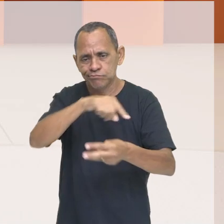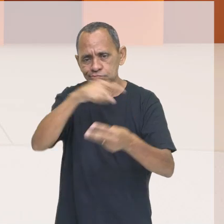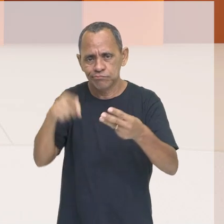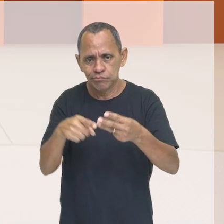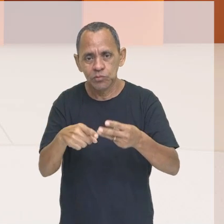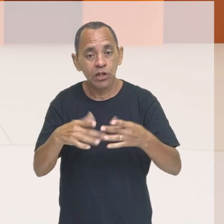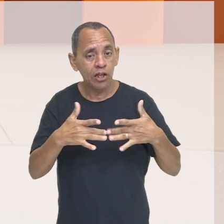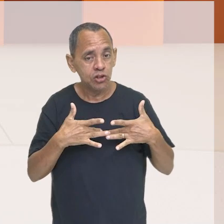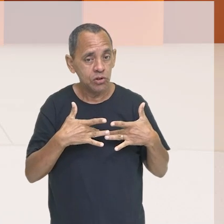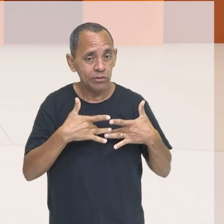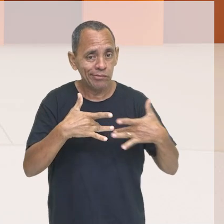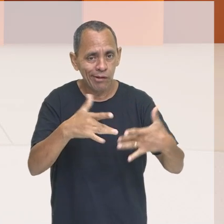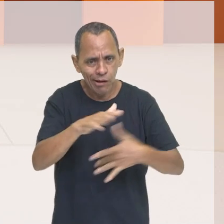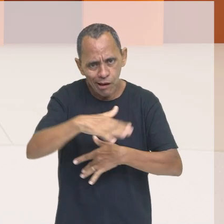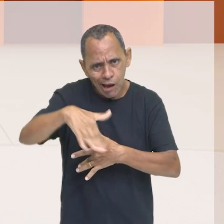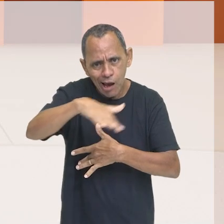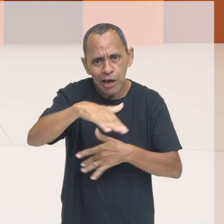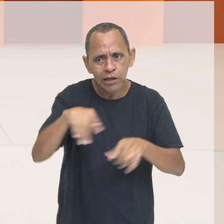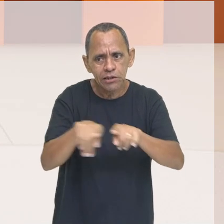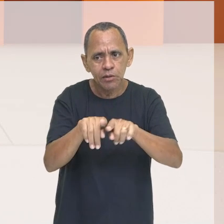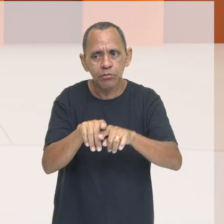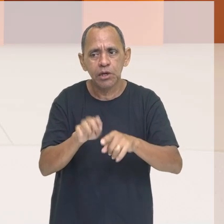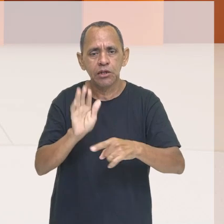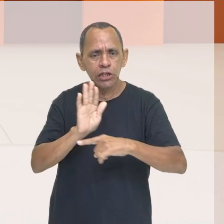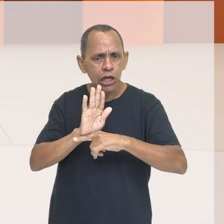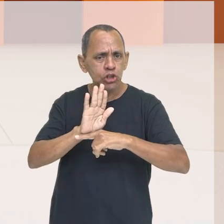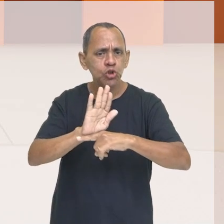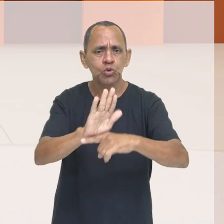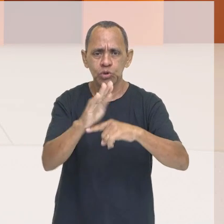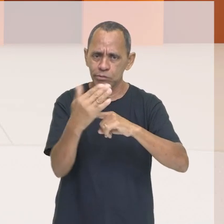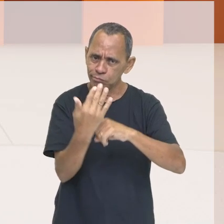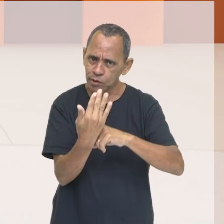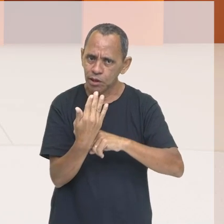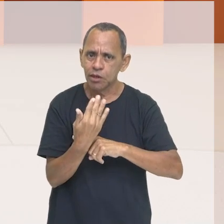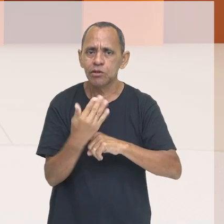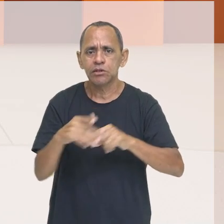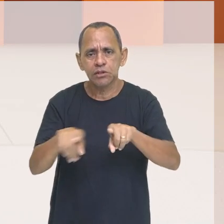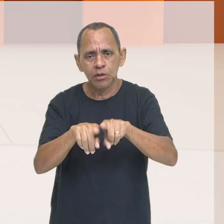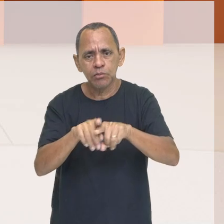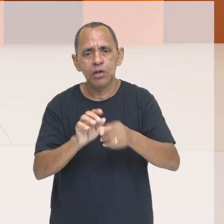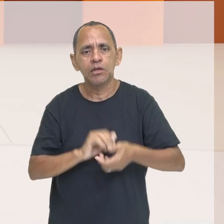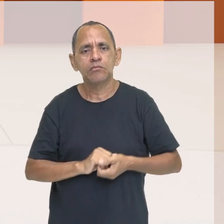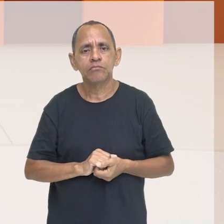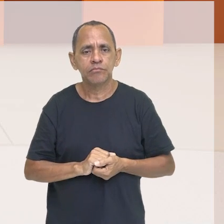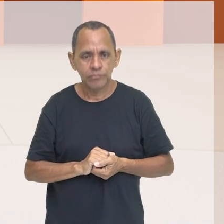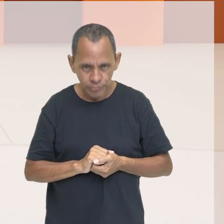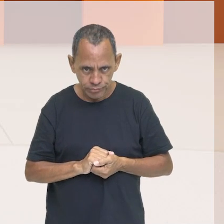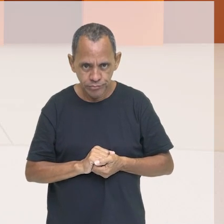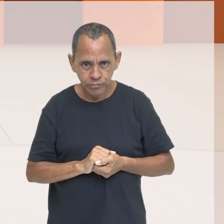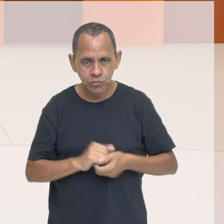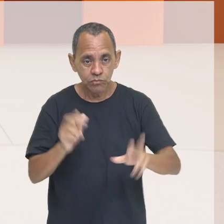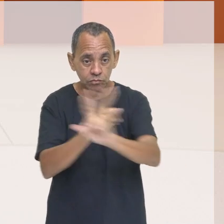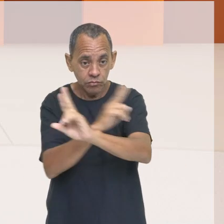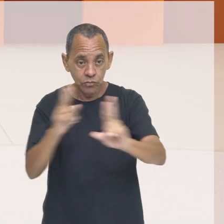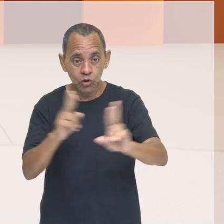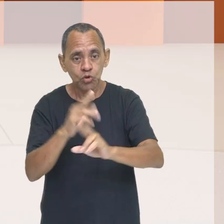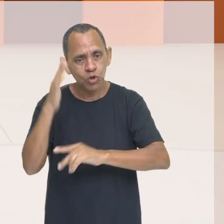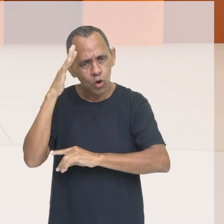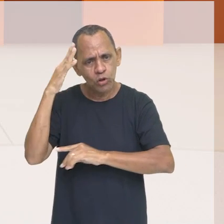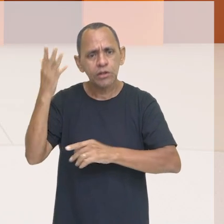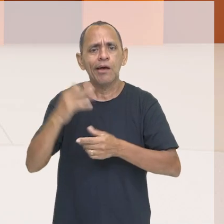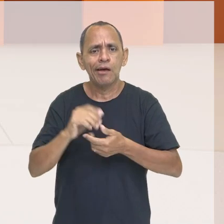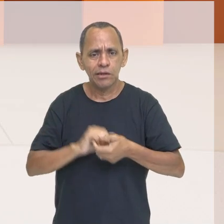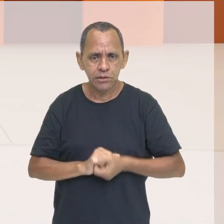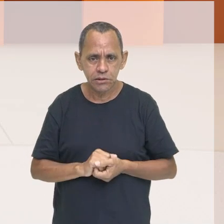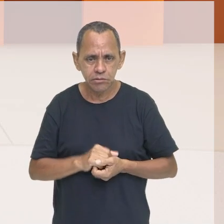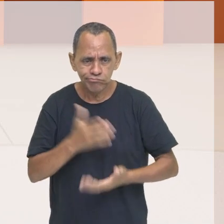solidariedade, que também é chamada de esfera da estima social. Né? As relações que ocorrem são mediadas pela